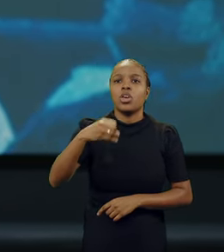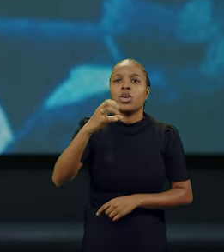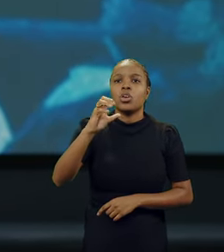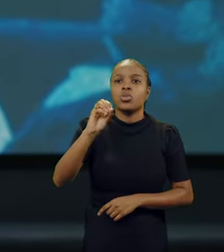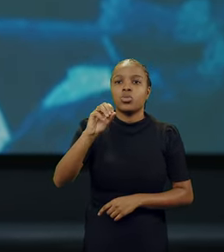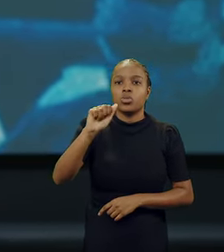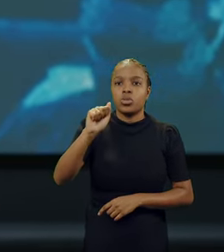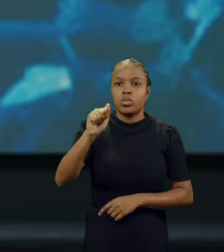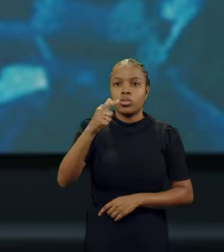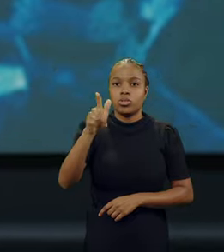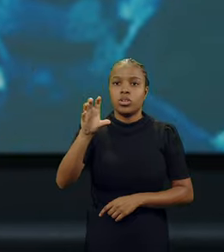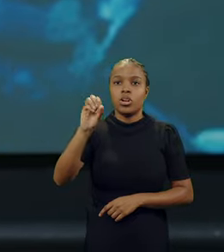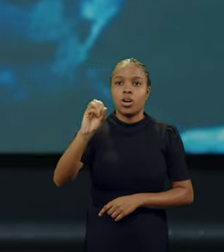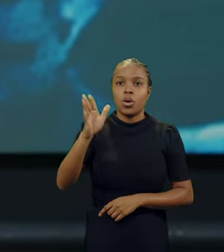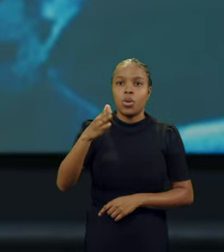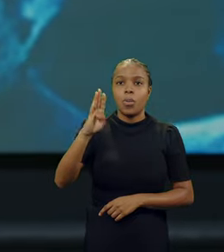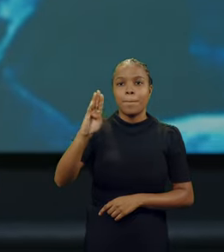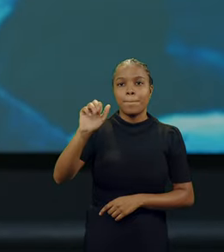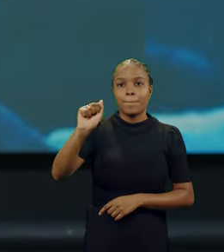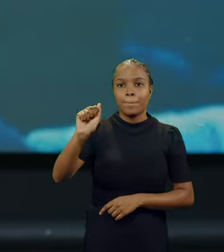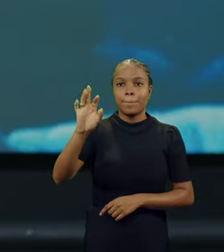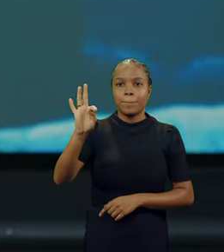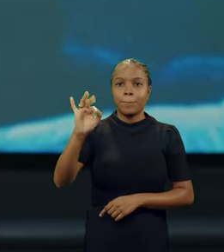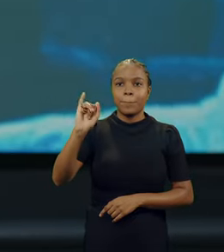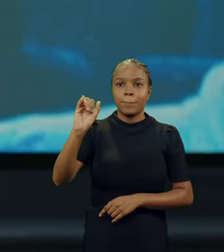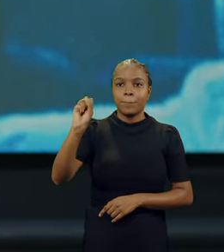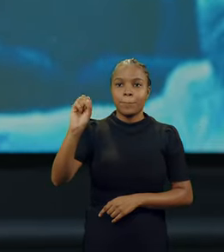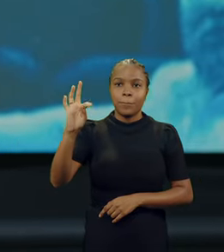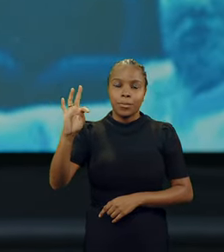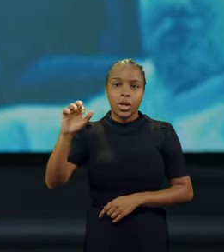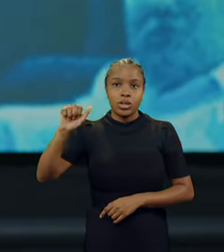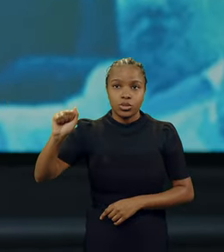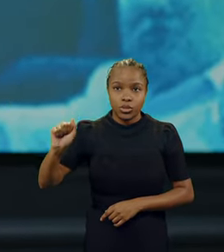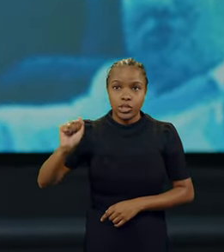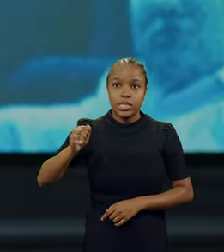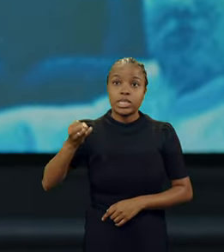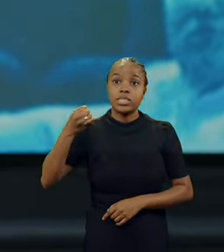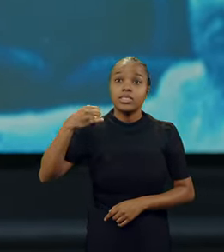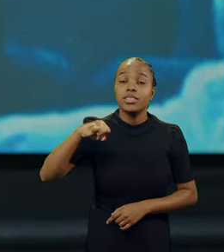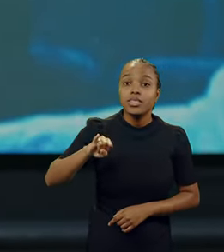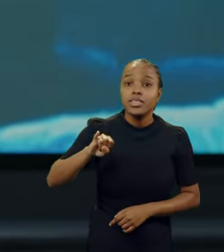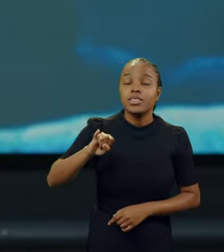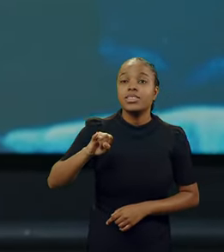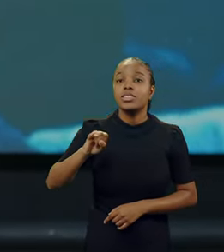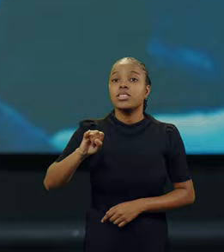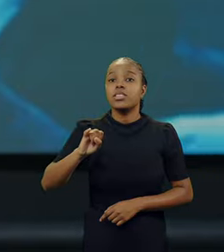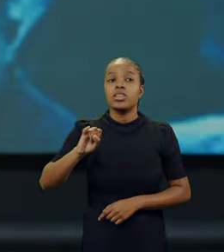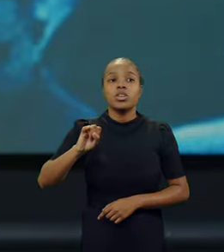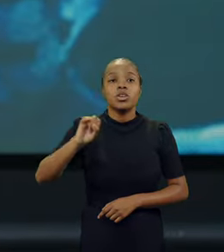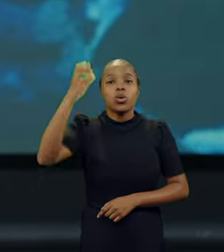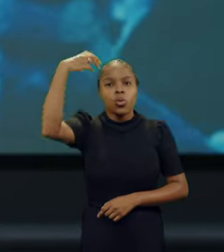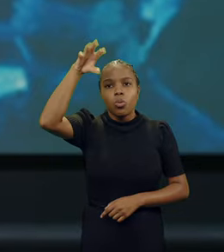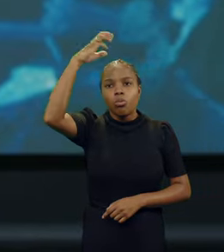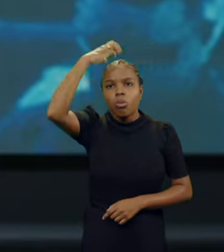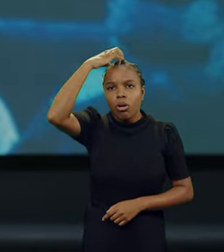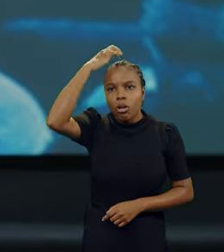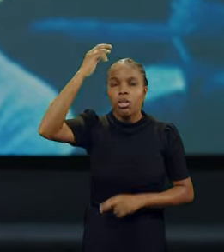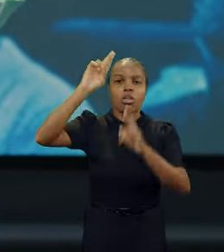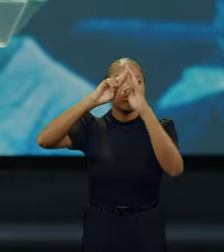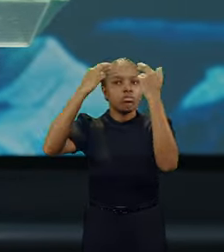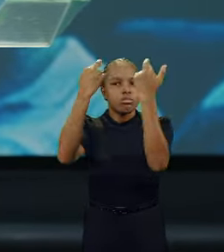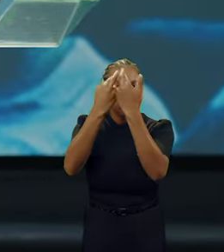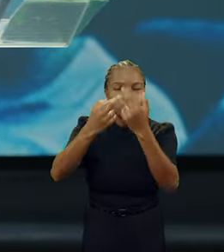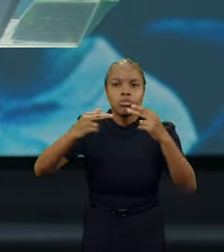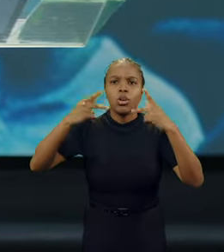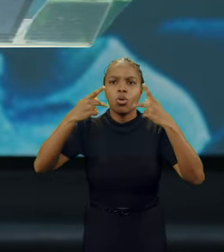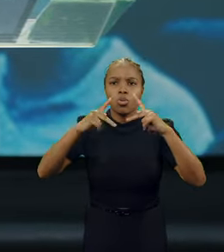Meus amados, se o reino foi profetizado, o rei foi profetizado pelos profetas